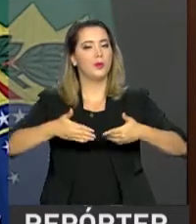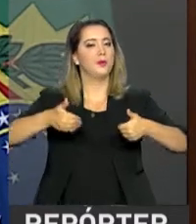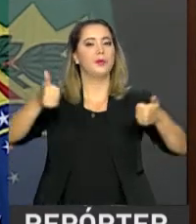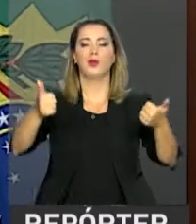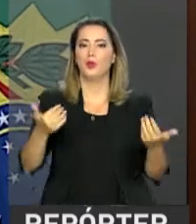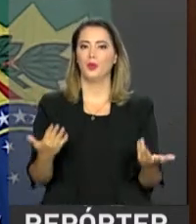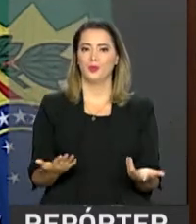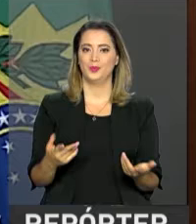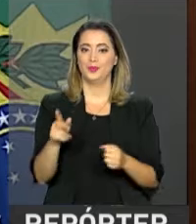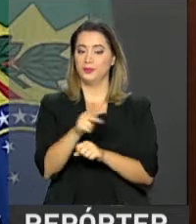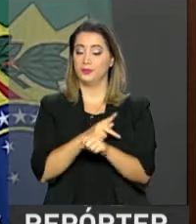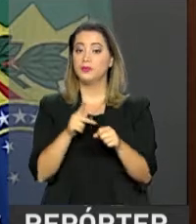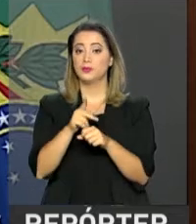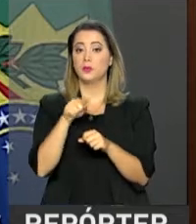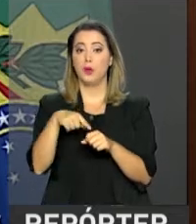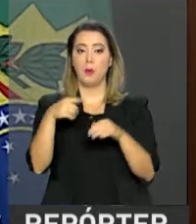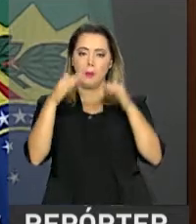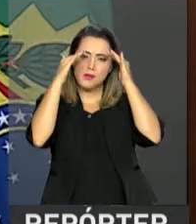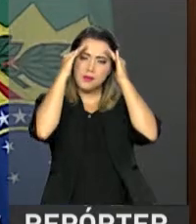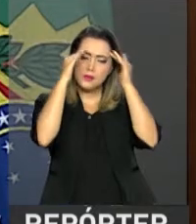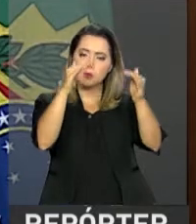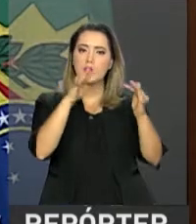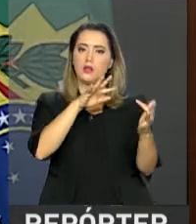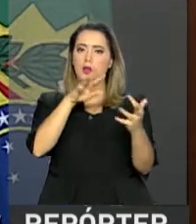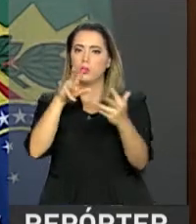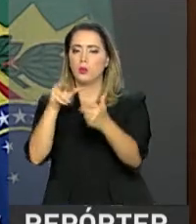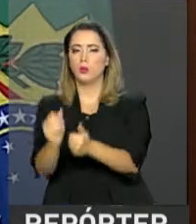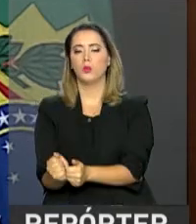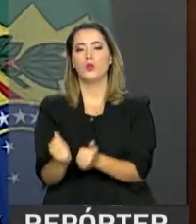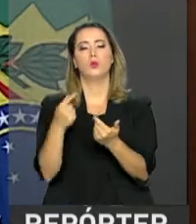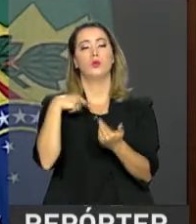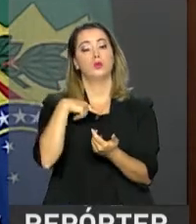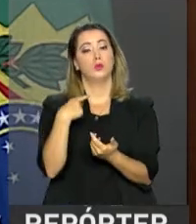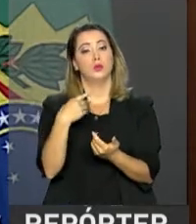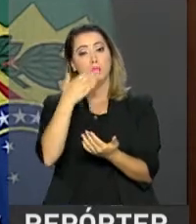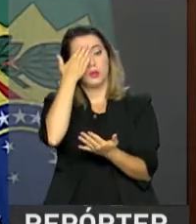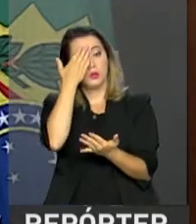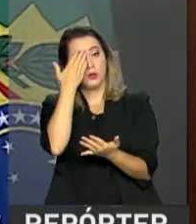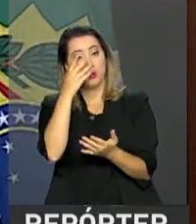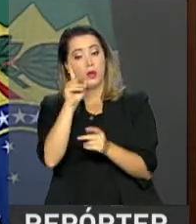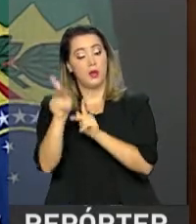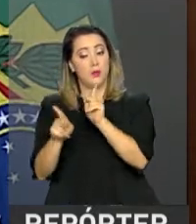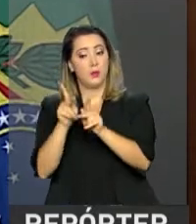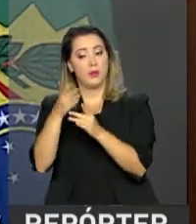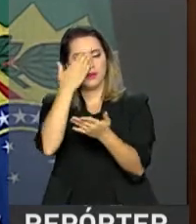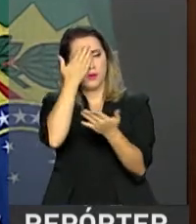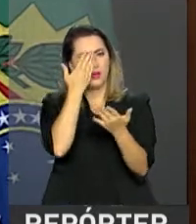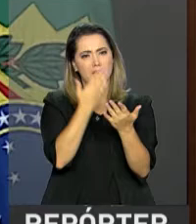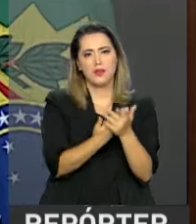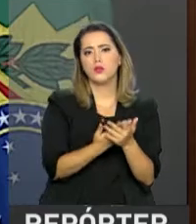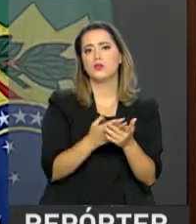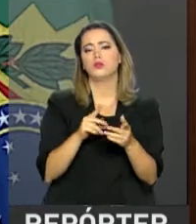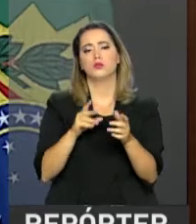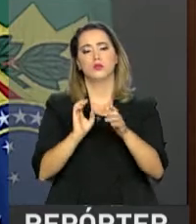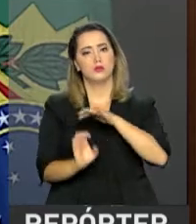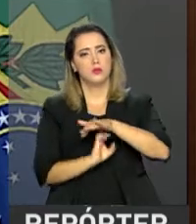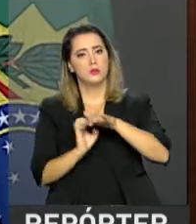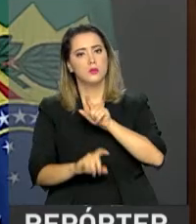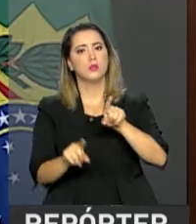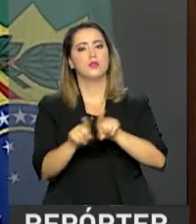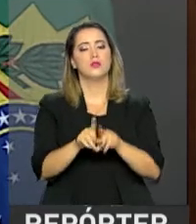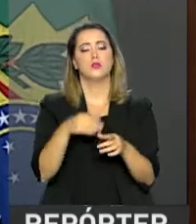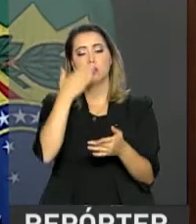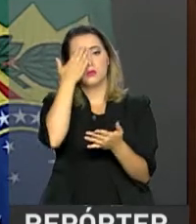um país respeitado no cenário internacional confiável nas relações comerciais com credibilidade para